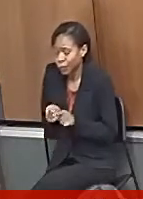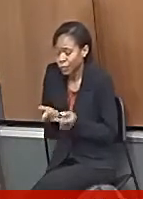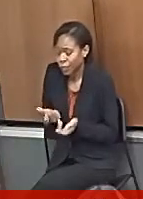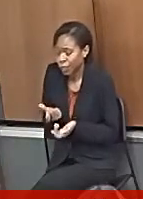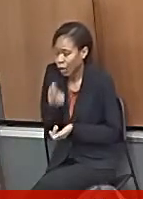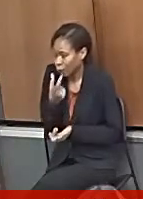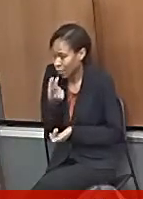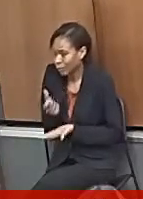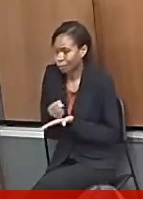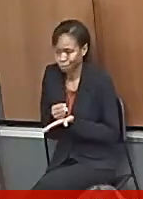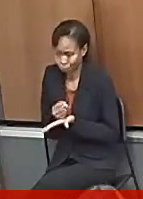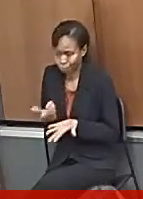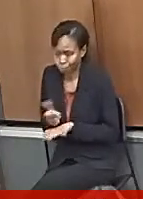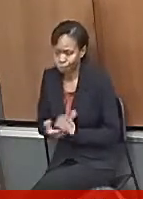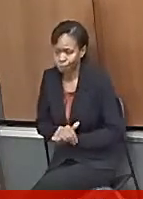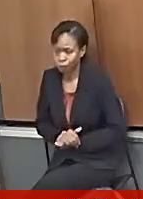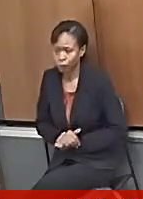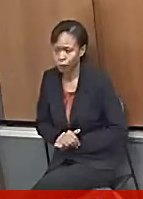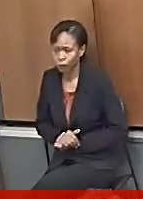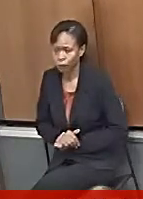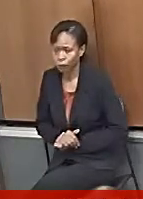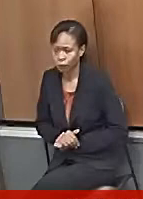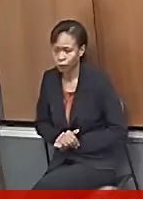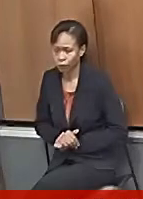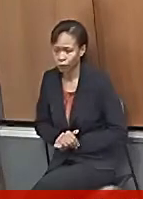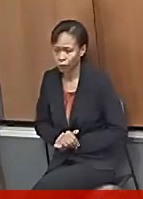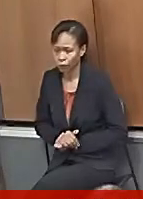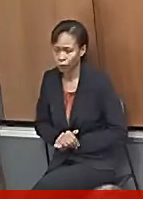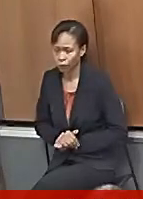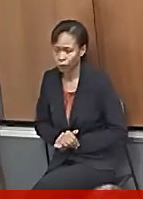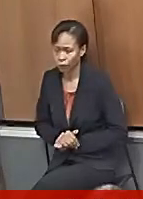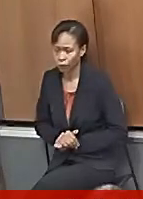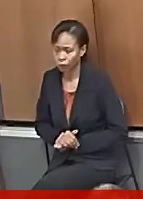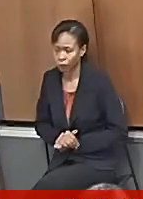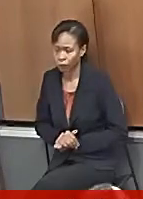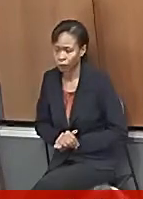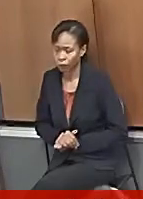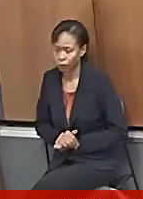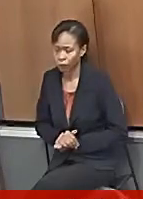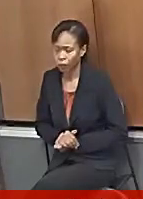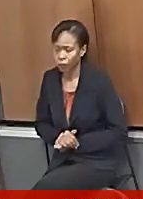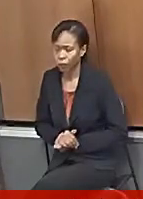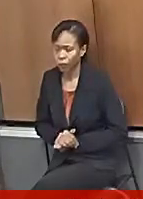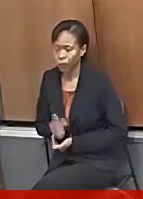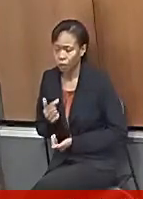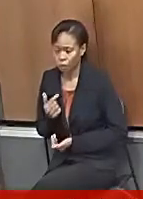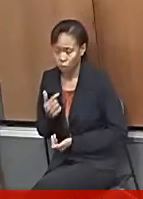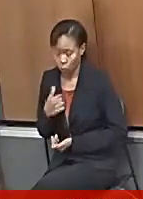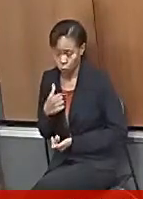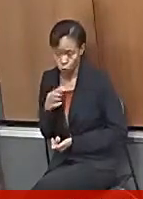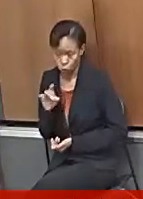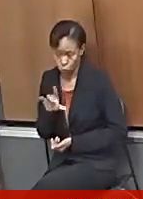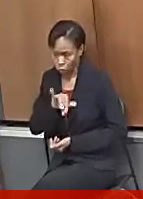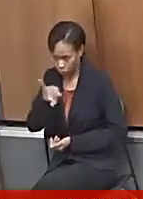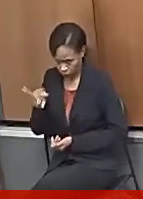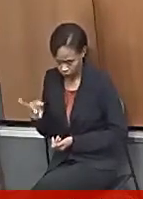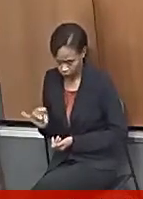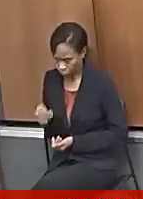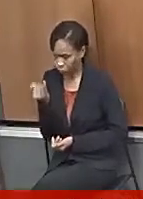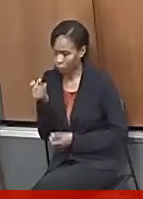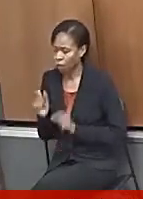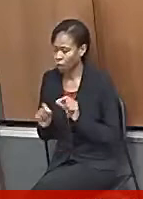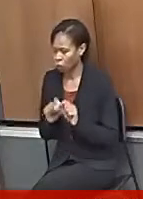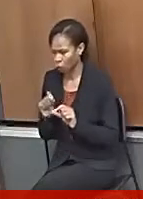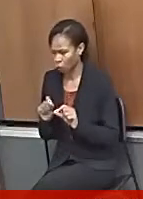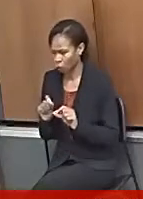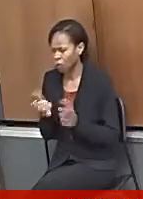abott deputado donald no joão rock eu só queria aproveitar a oportunidade e